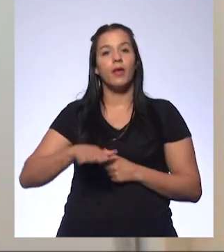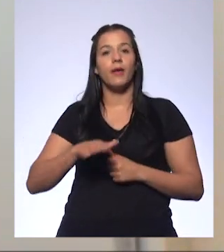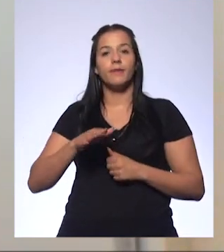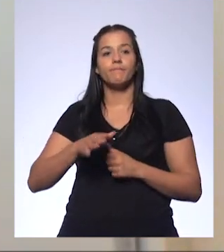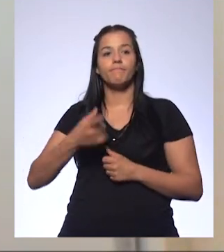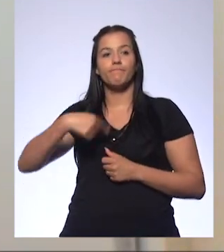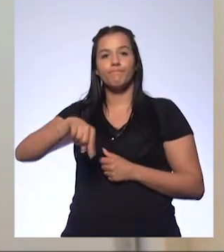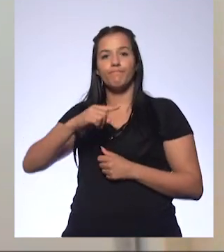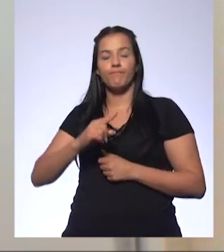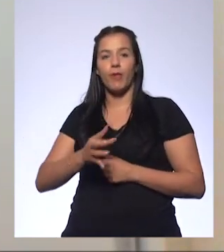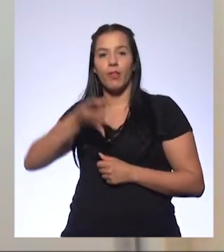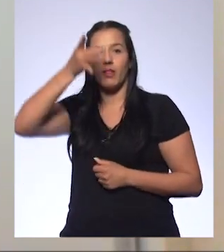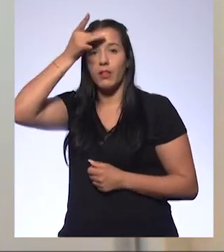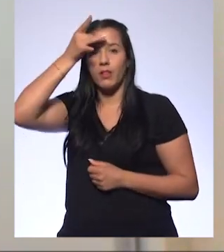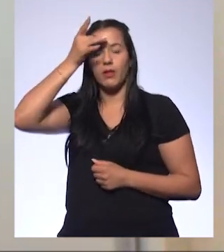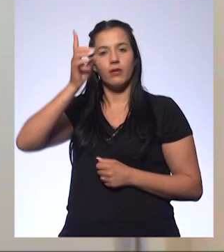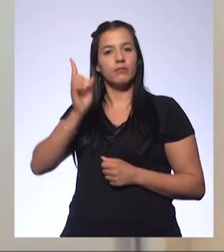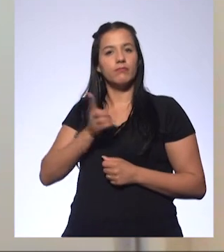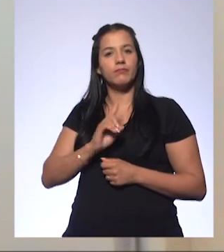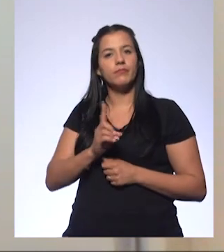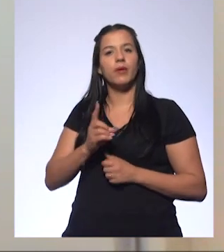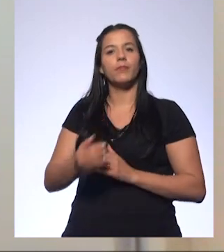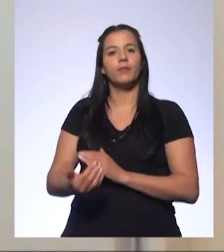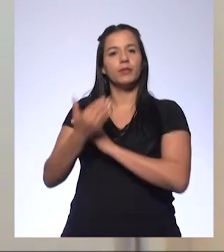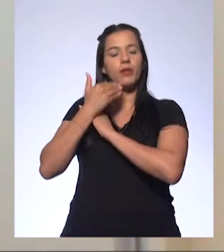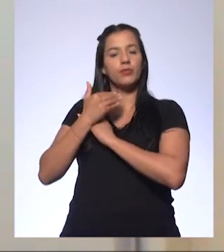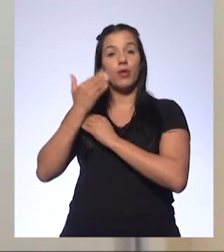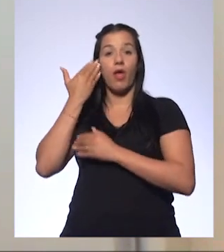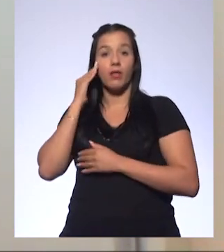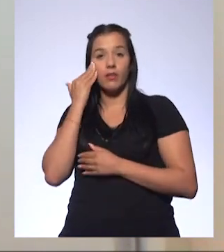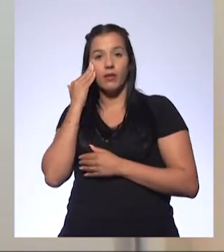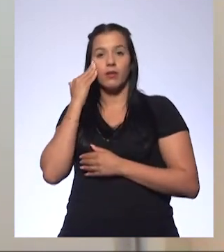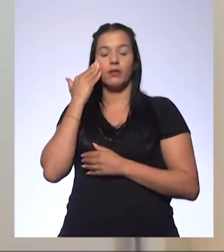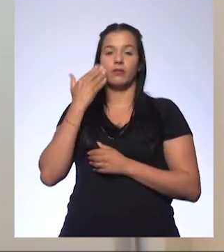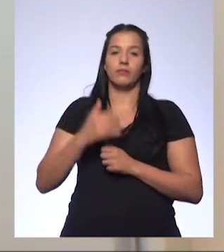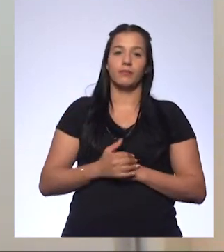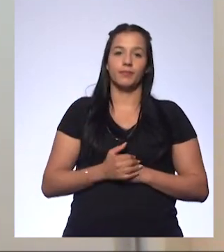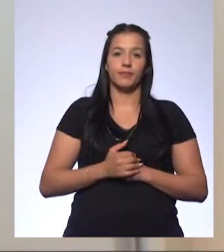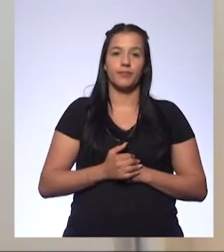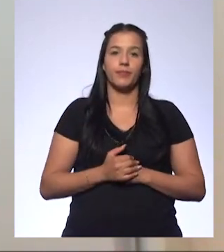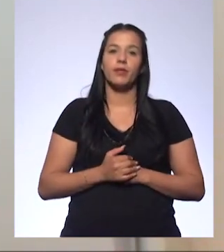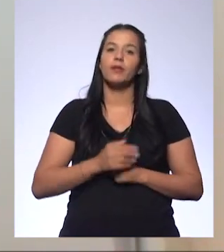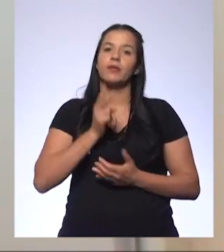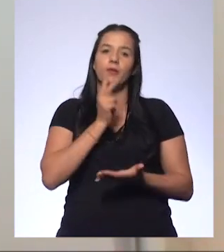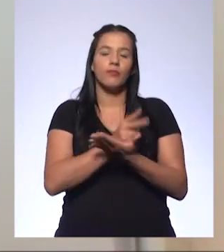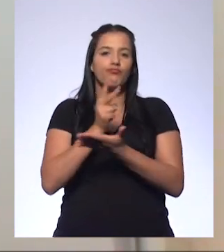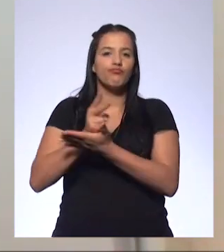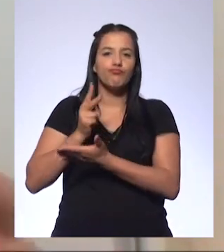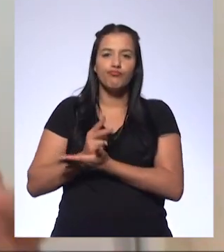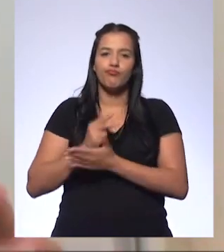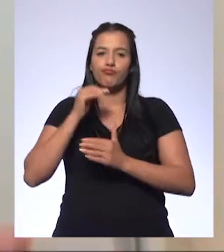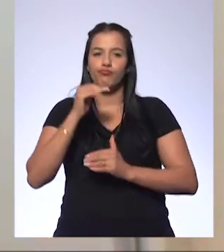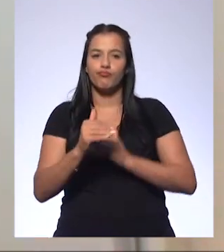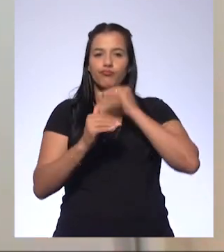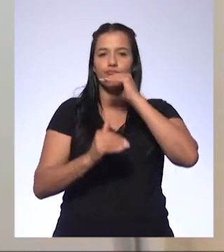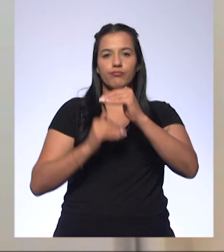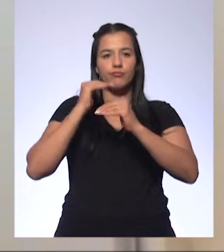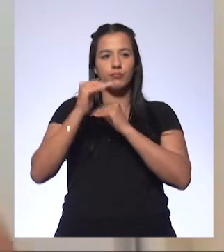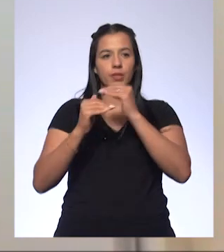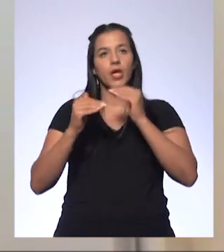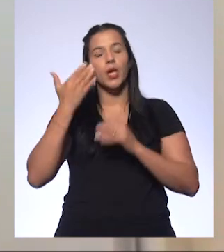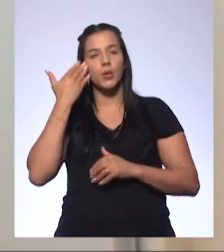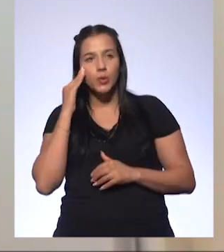levar para decorar, e sim para a gente entender, para a gente compreender. Então, sempre numa sequência, eu compreendi os